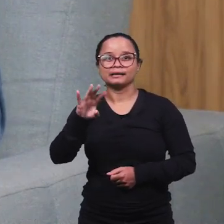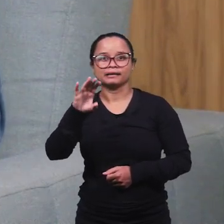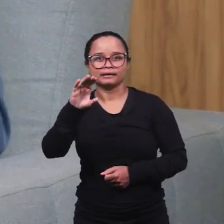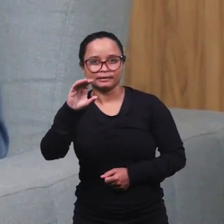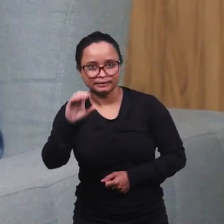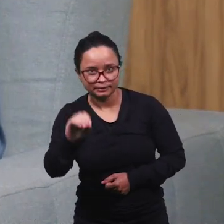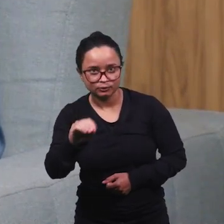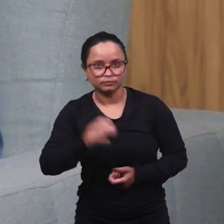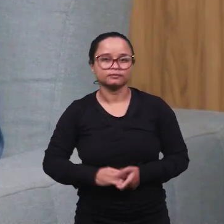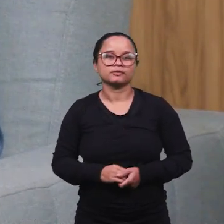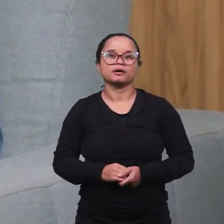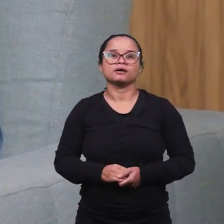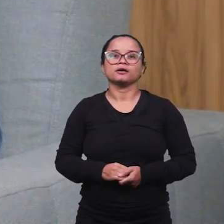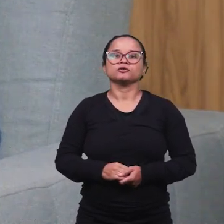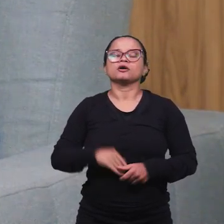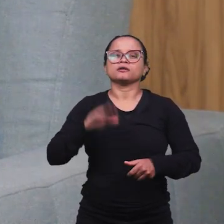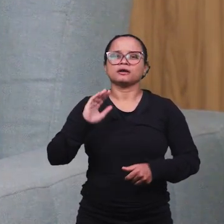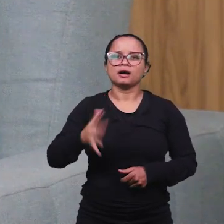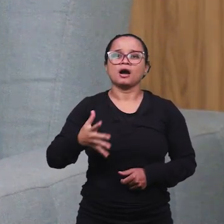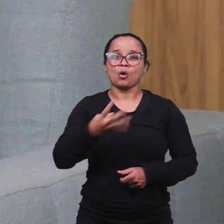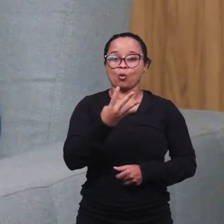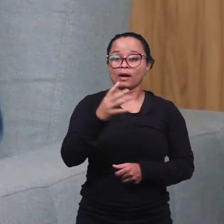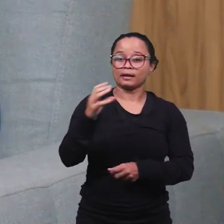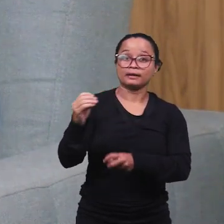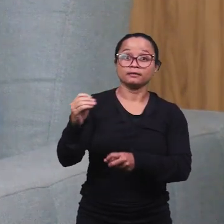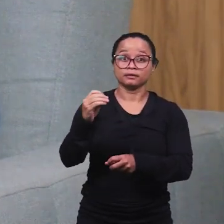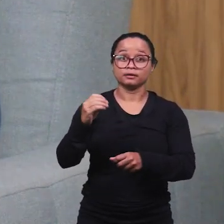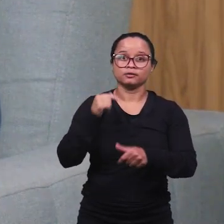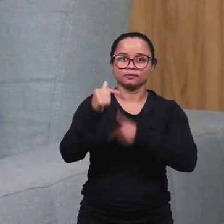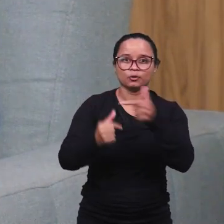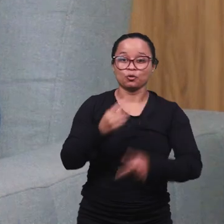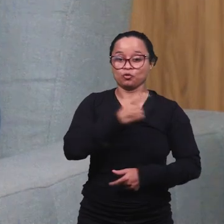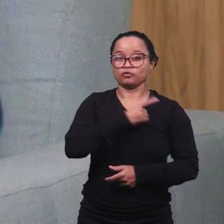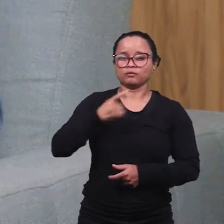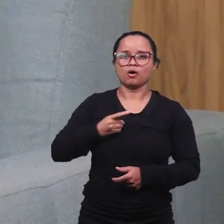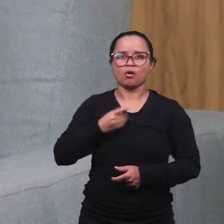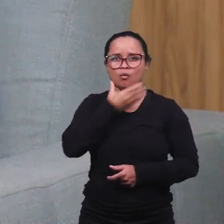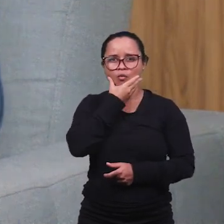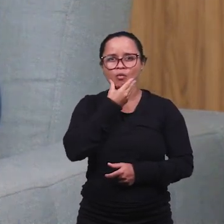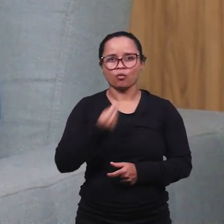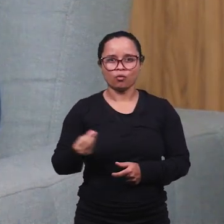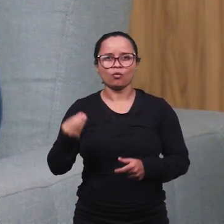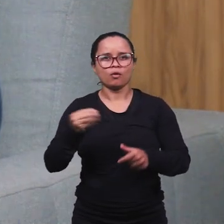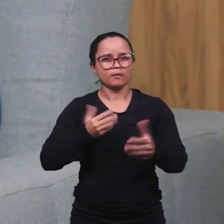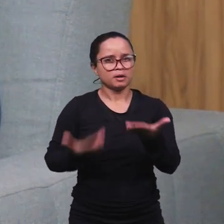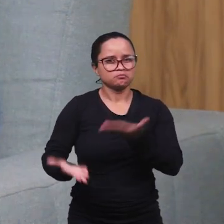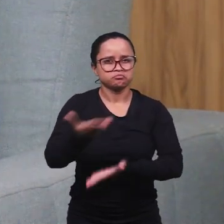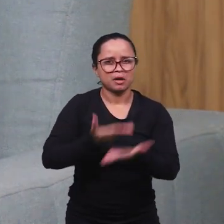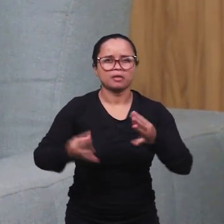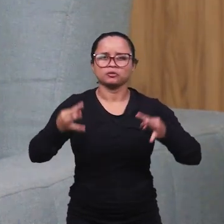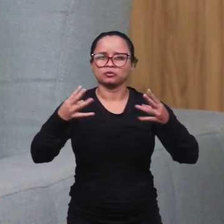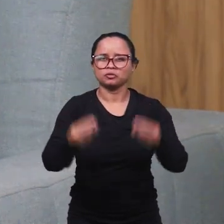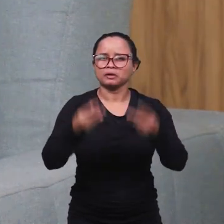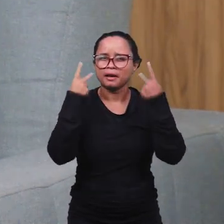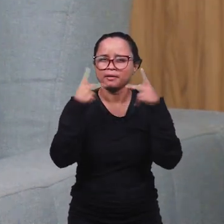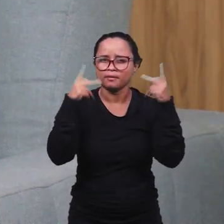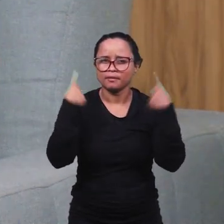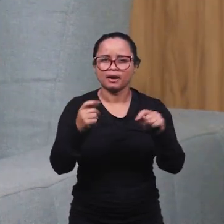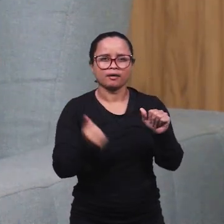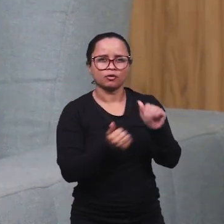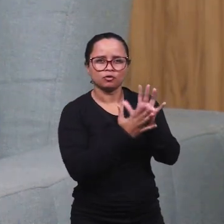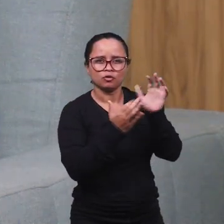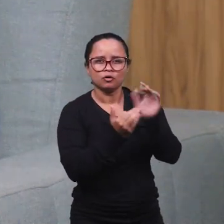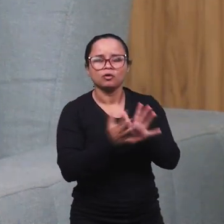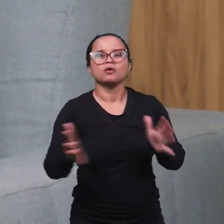40 anos no exercício do diaconato. Um homem ativo que participa de tudo na igreja. Ele prega, ele